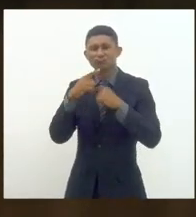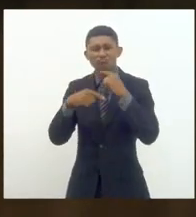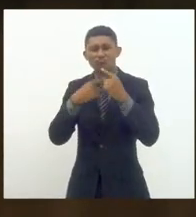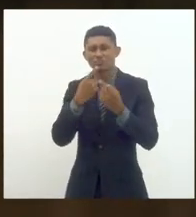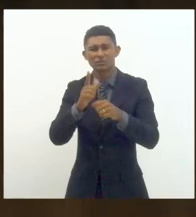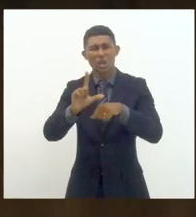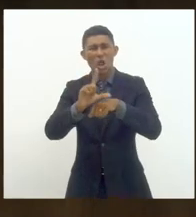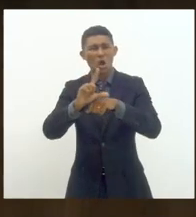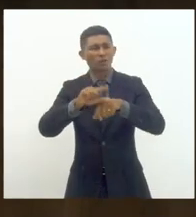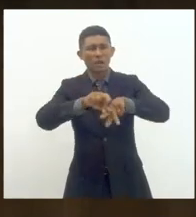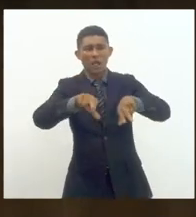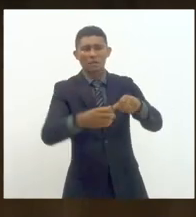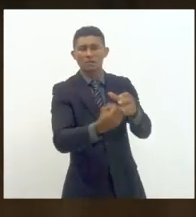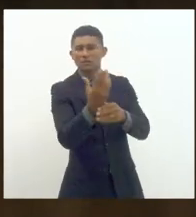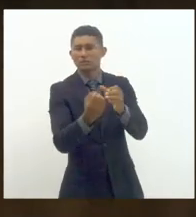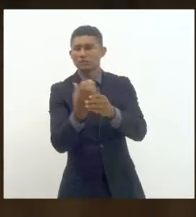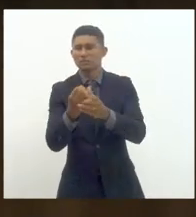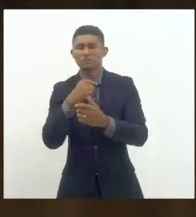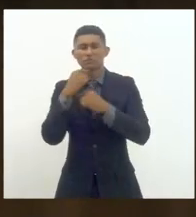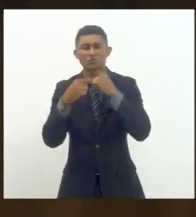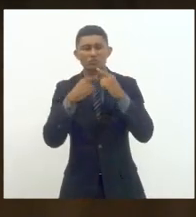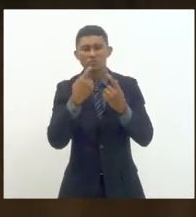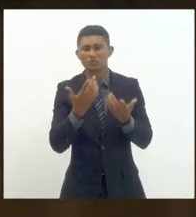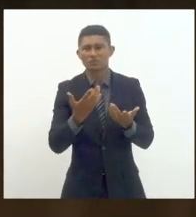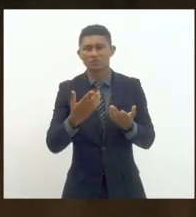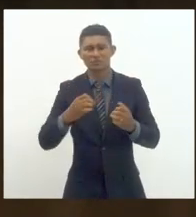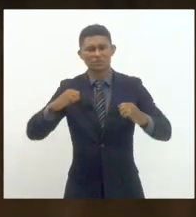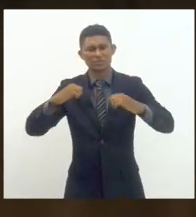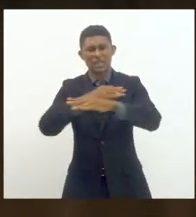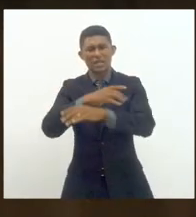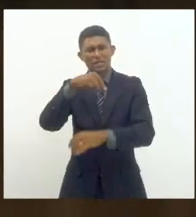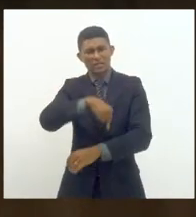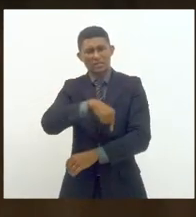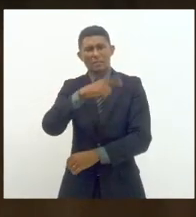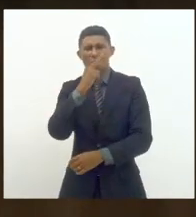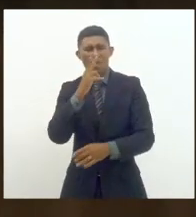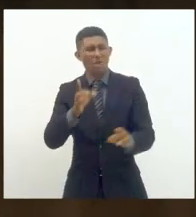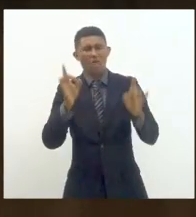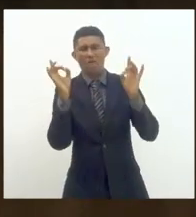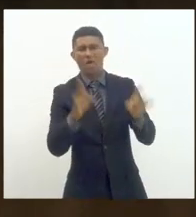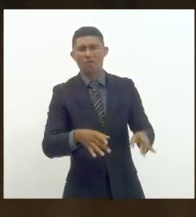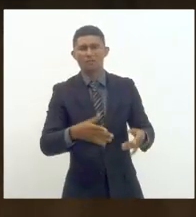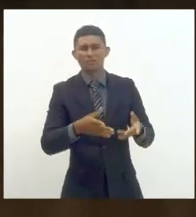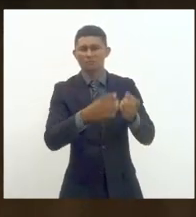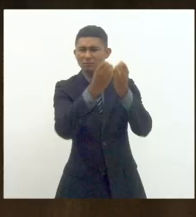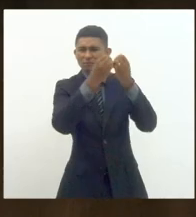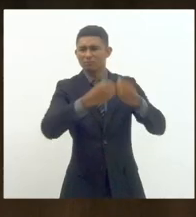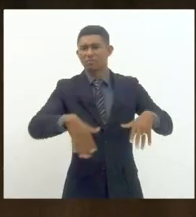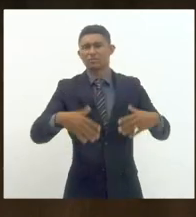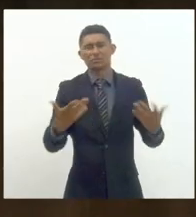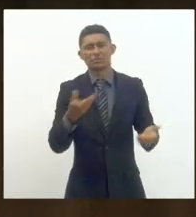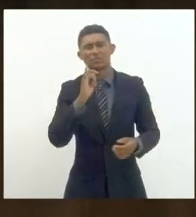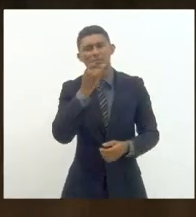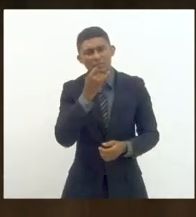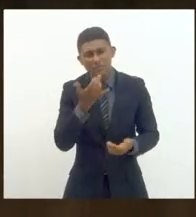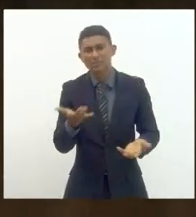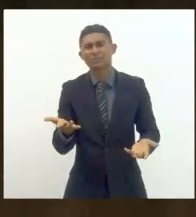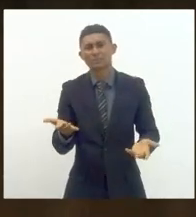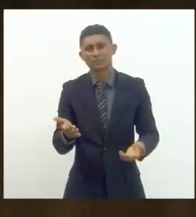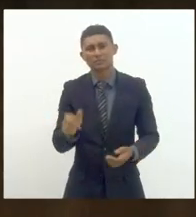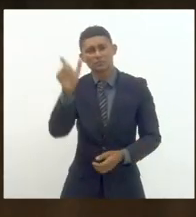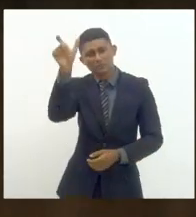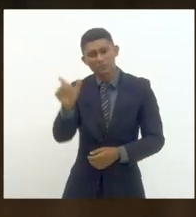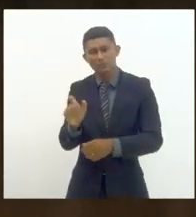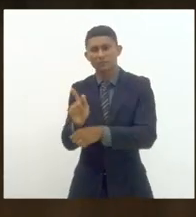do Rio de Janeiro com uma cidade tão abandonada, uma cidade tão destruída, que, infelizmente, tem um gestor